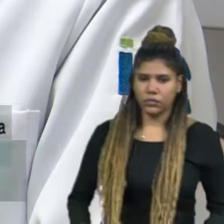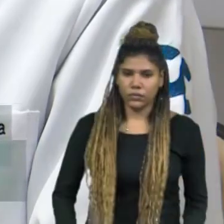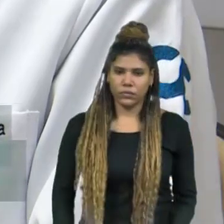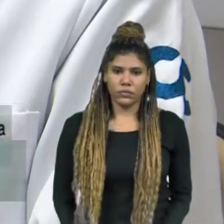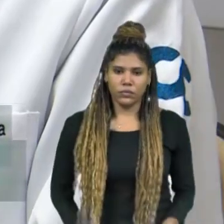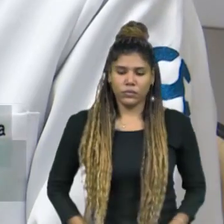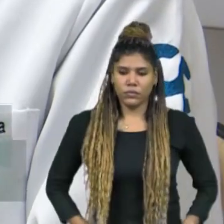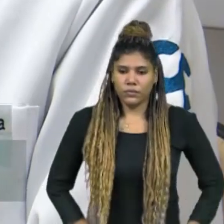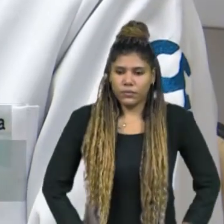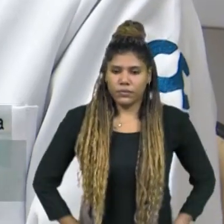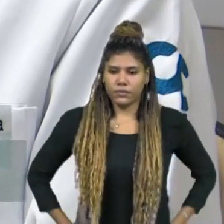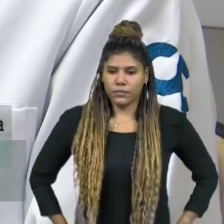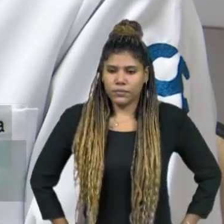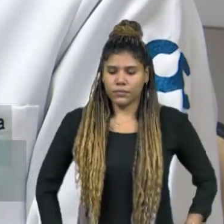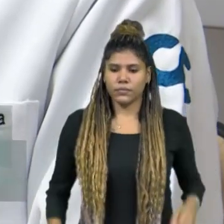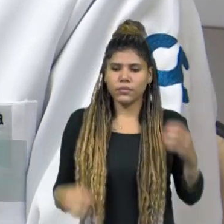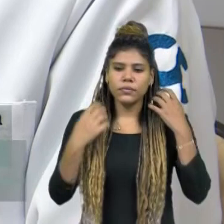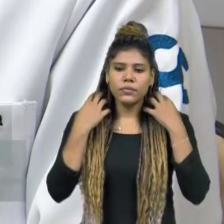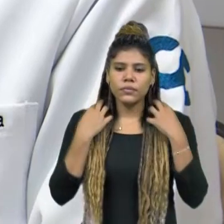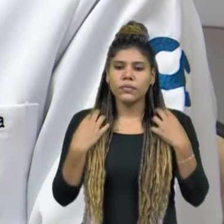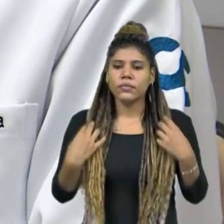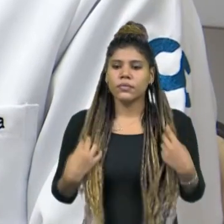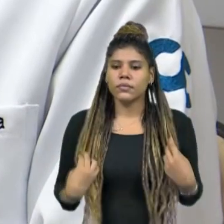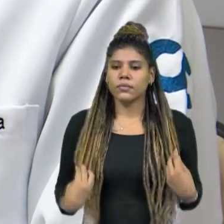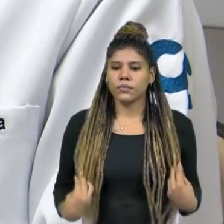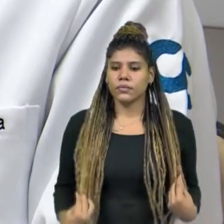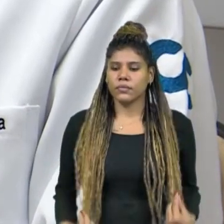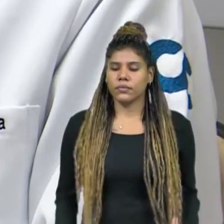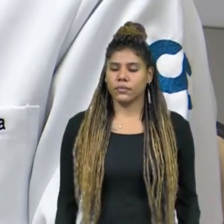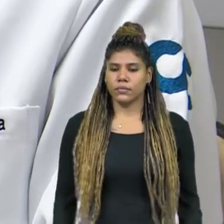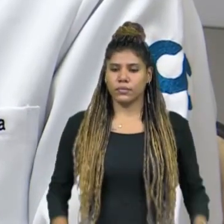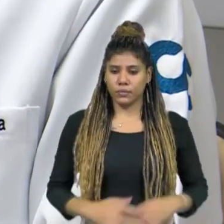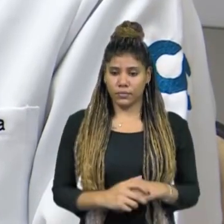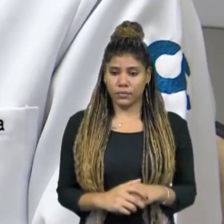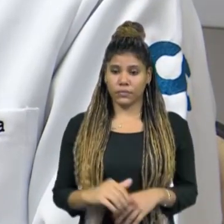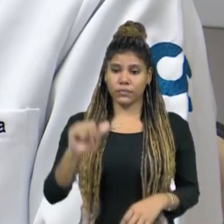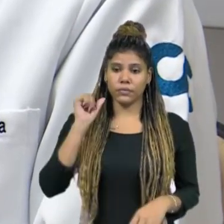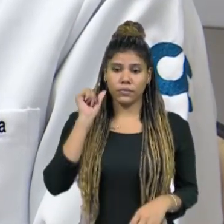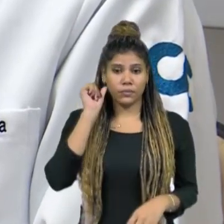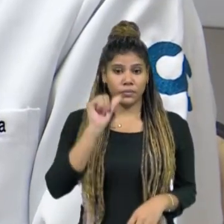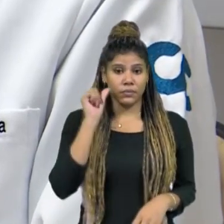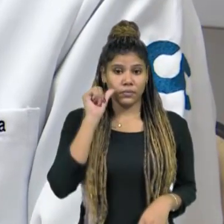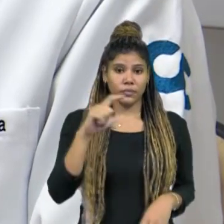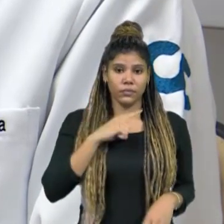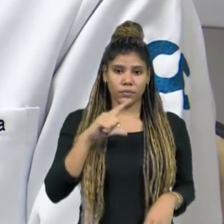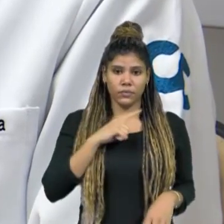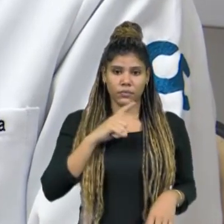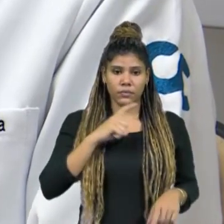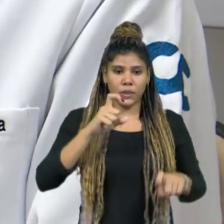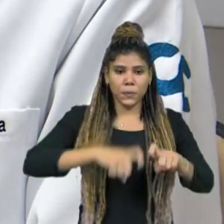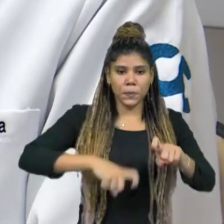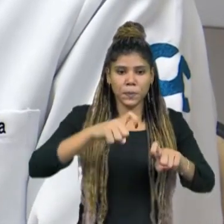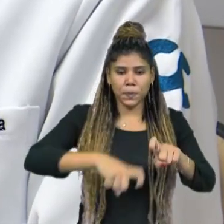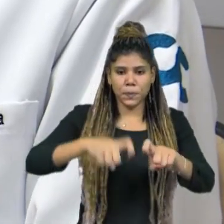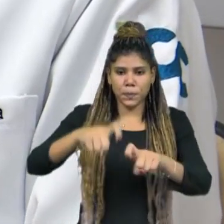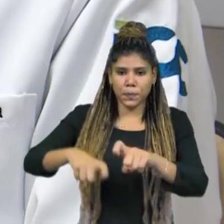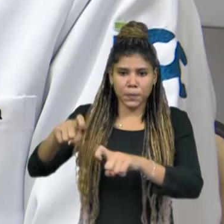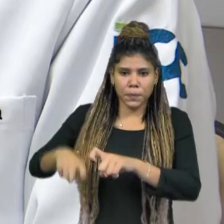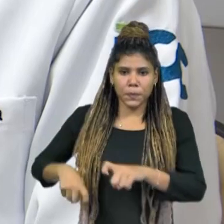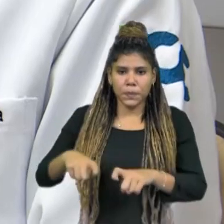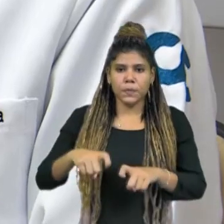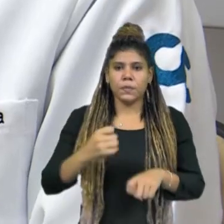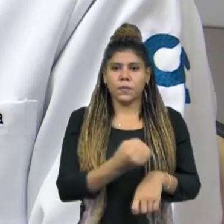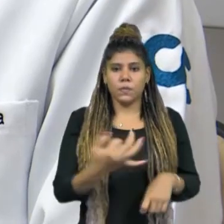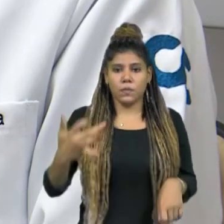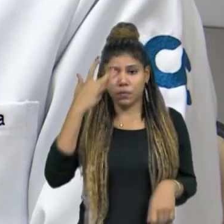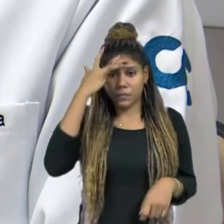exames de prevenção periódico. Também aquelas mulheres que tiveram muitos parceiros sexuais durante a vida e